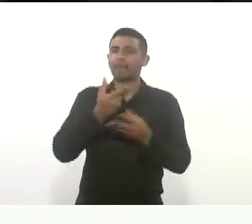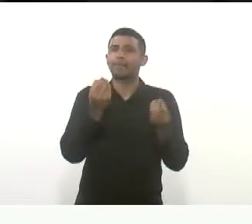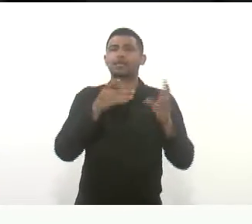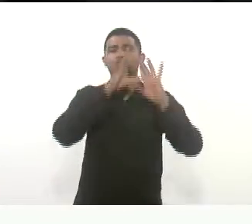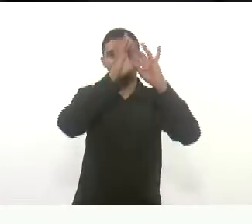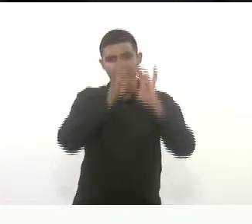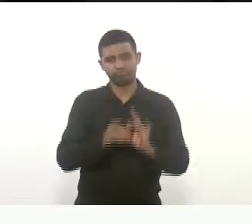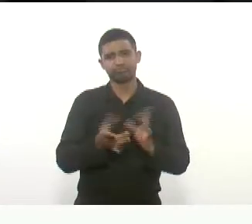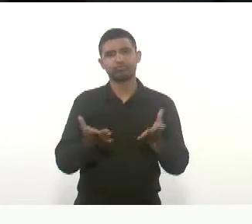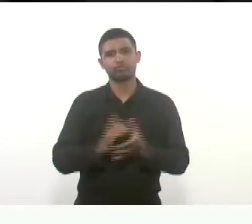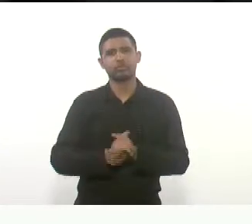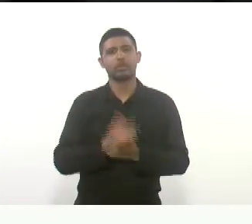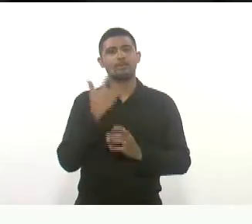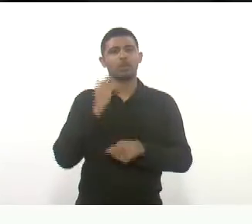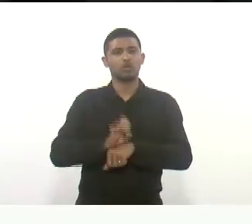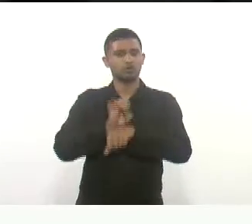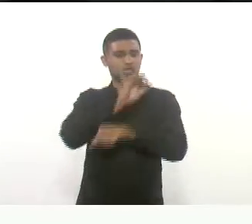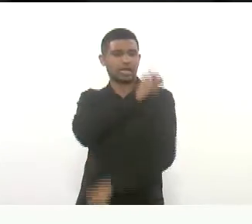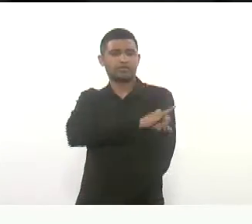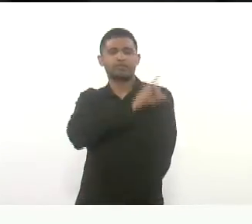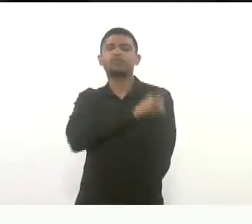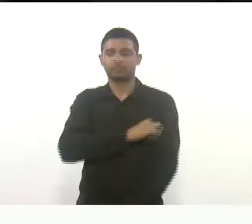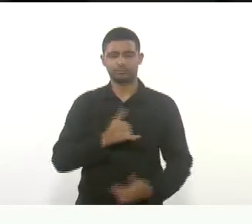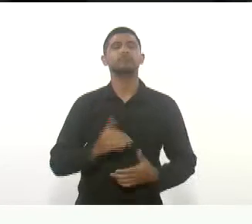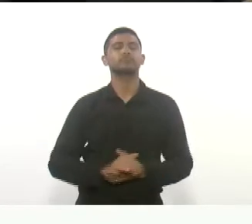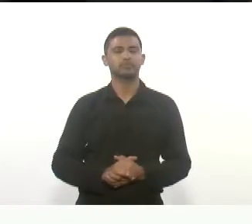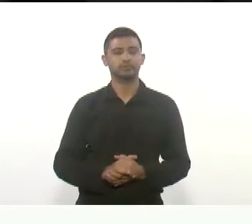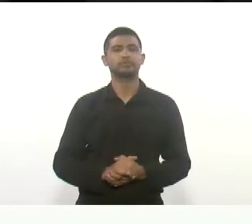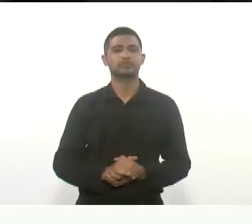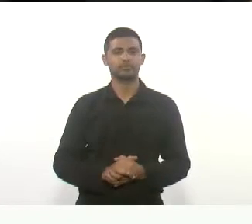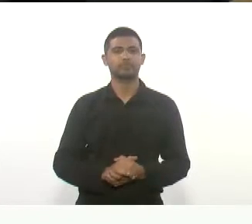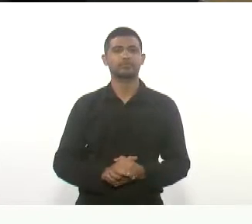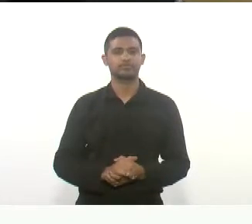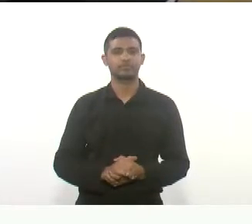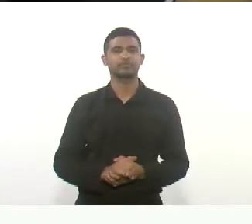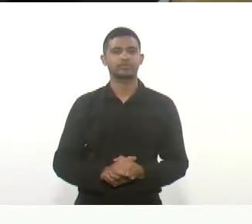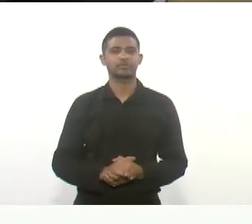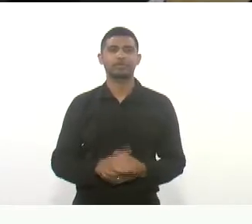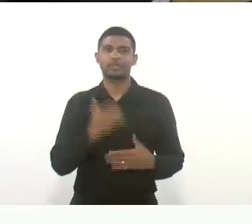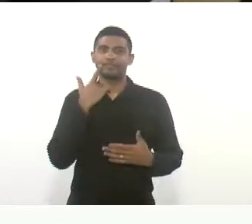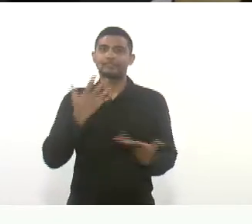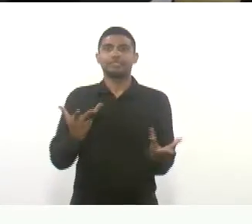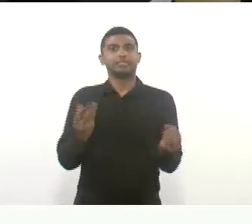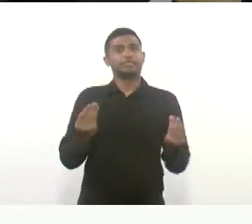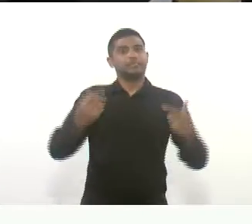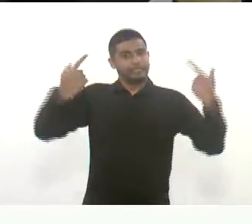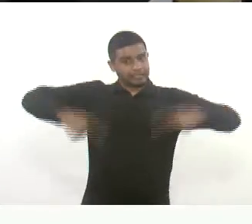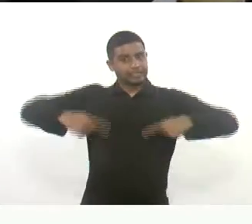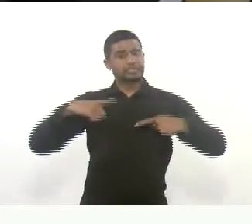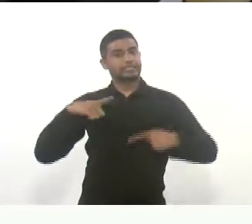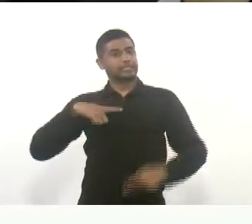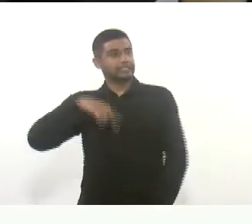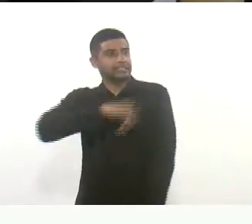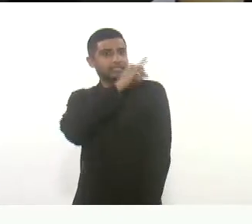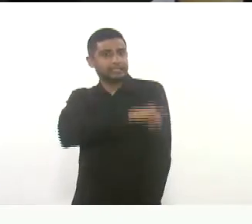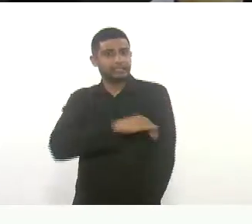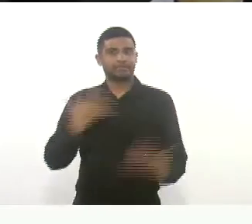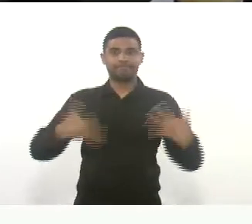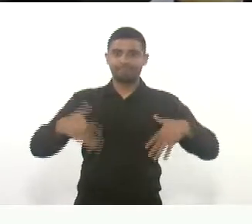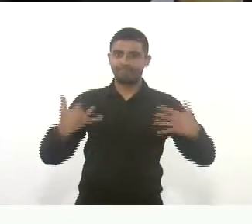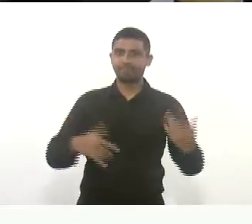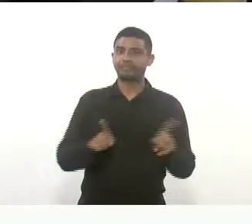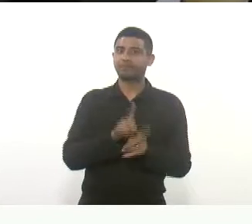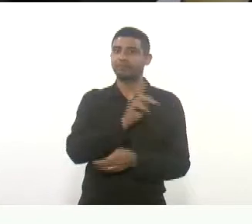né, que o Estado do Rio realmente apresenta um grande desafio educacional para os gestores e